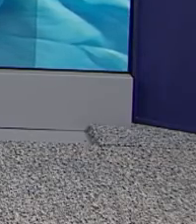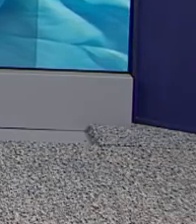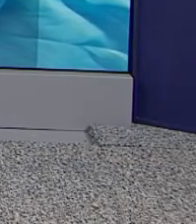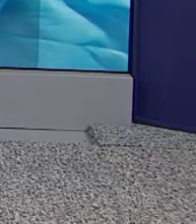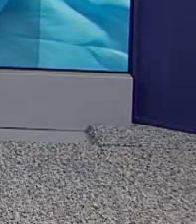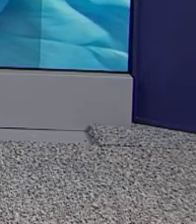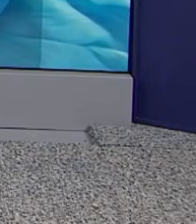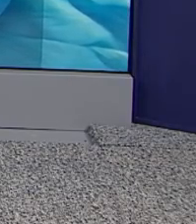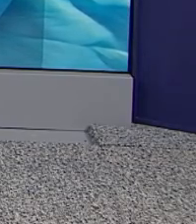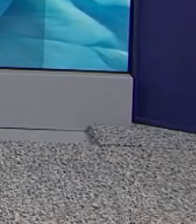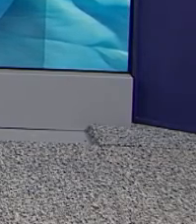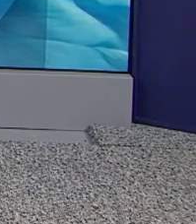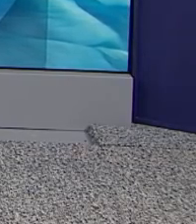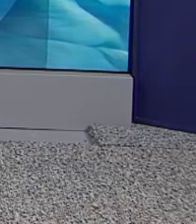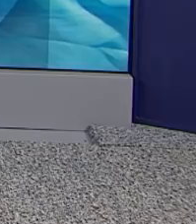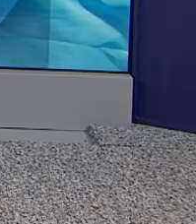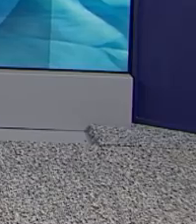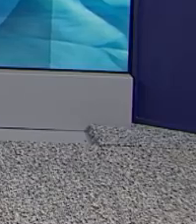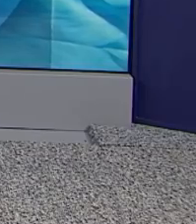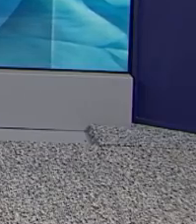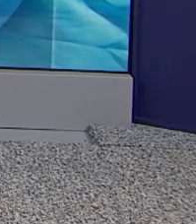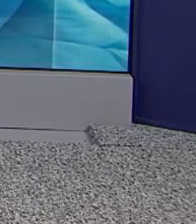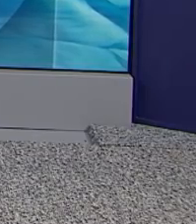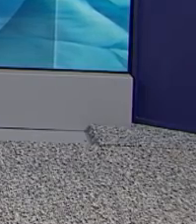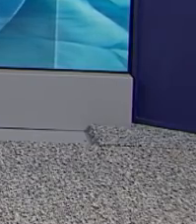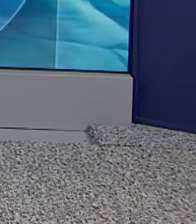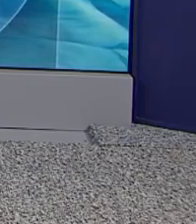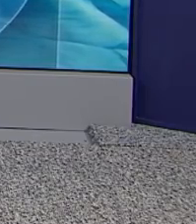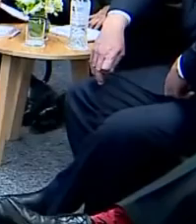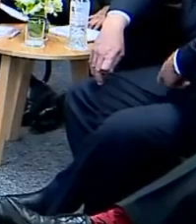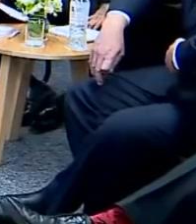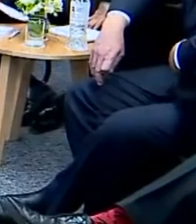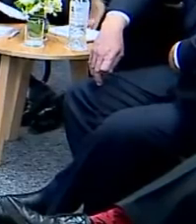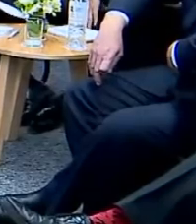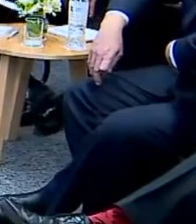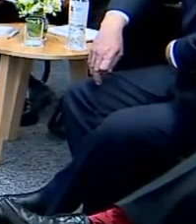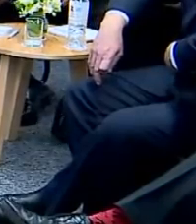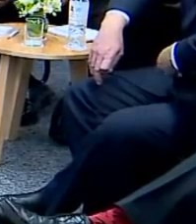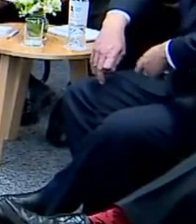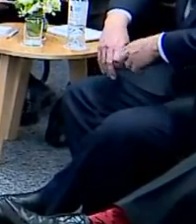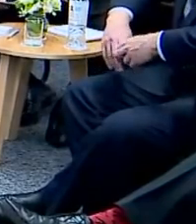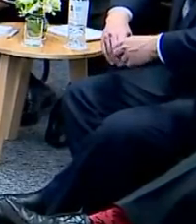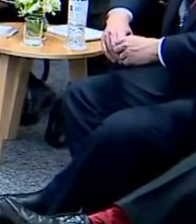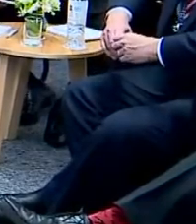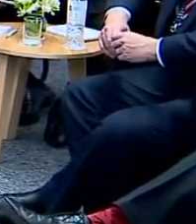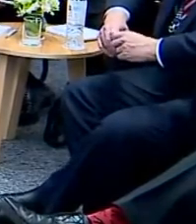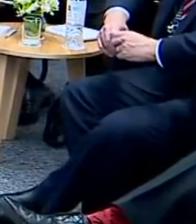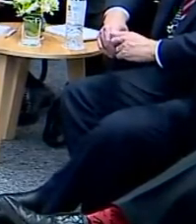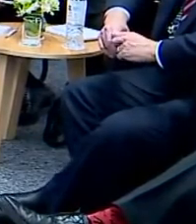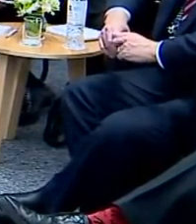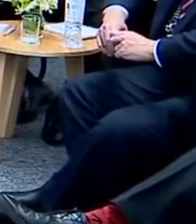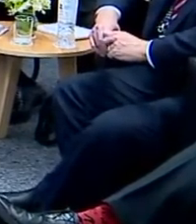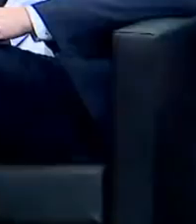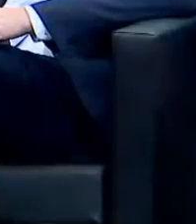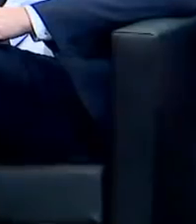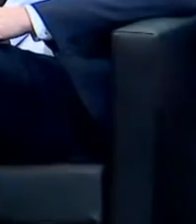temer aproveitou a ocasião para mais um encontro bilateral desta vez com o primeiro-ministro da comunidade da austrália